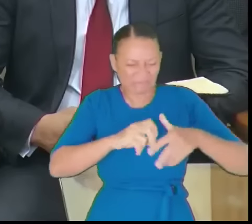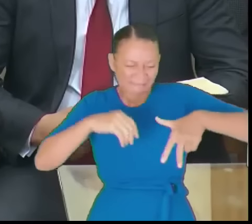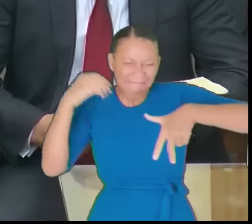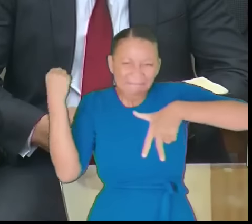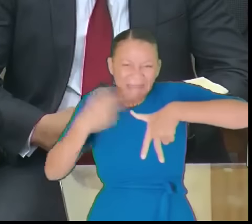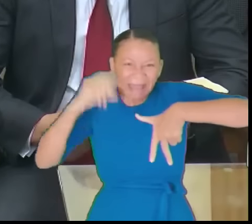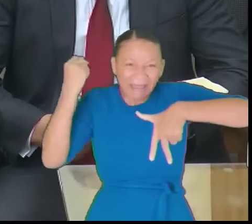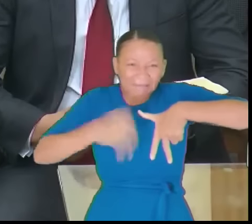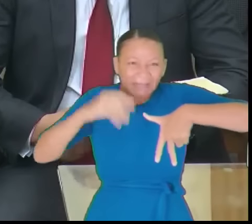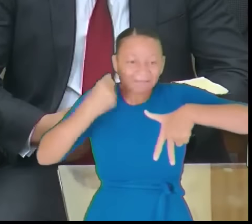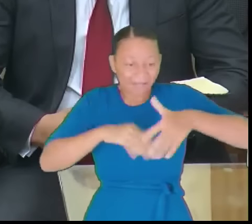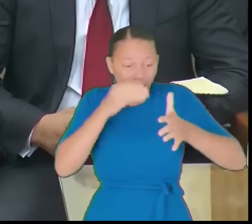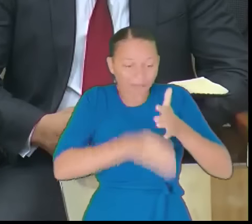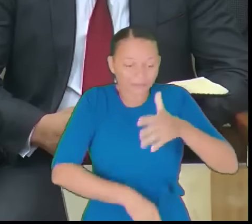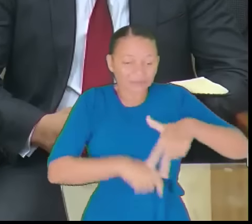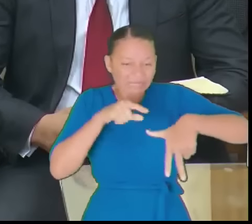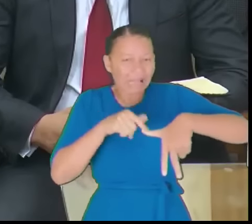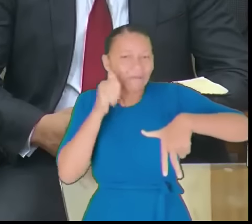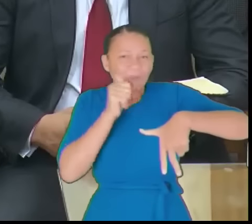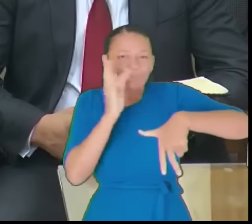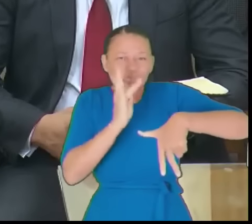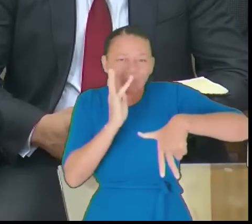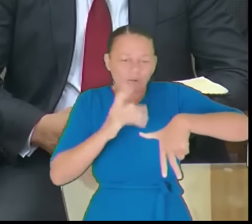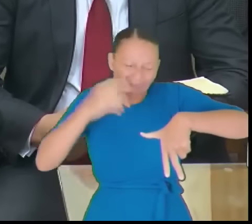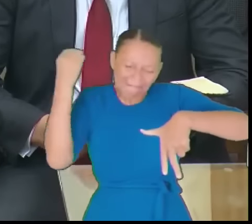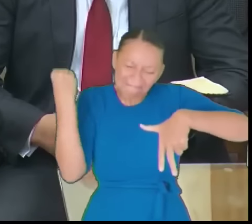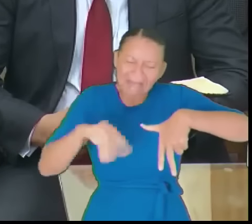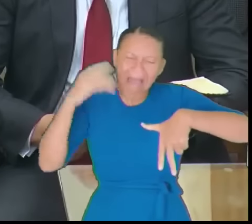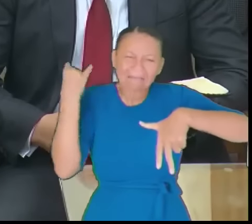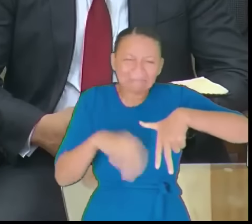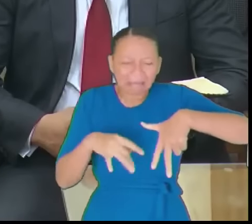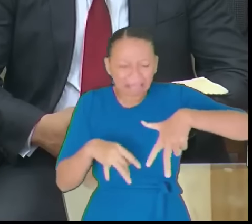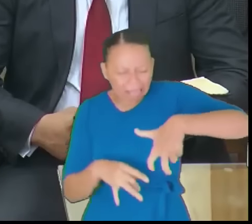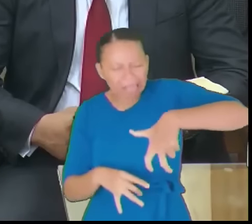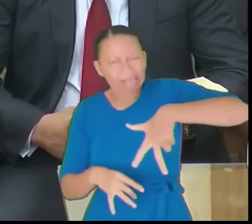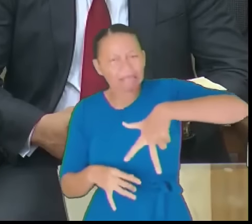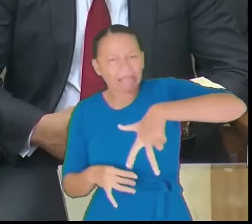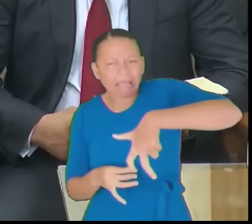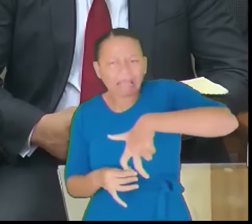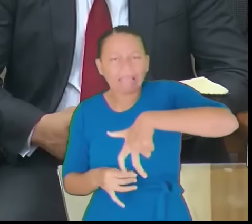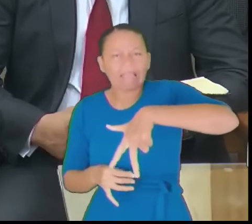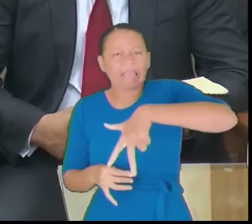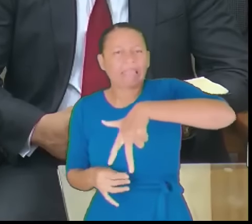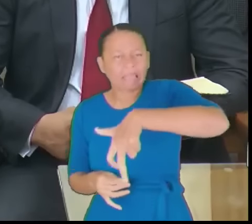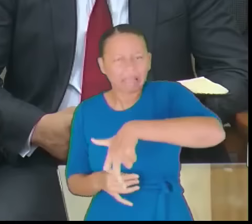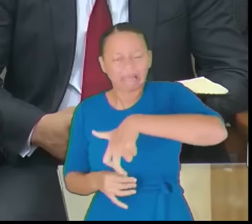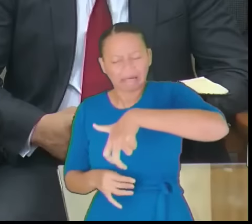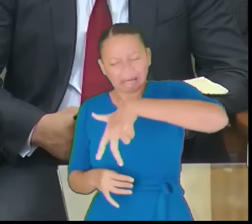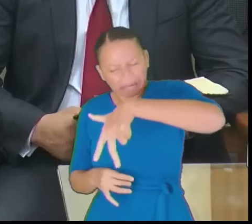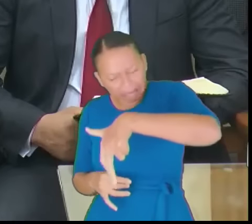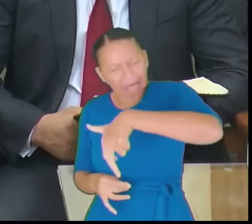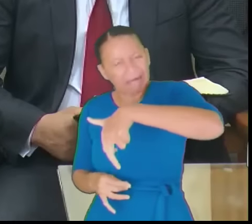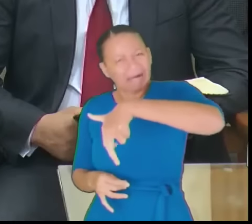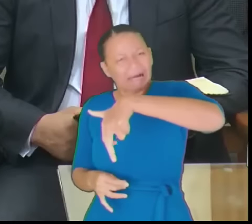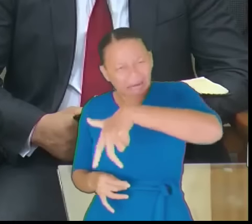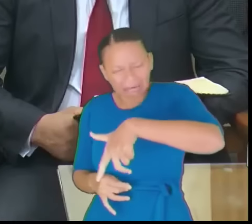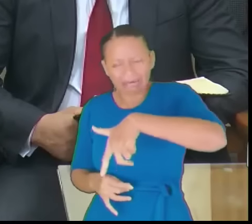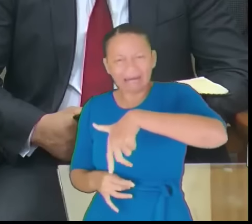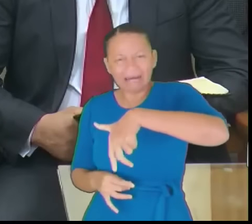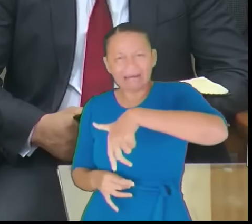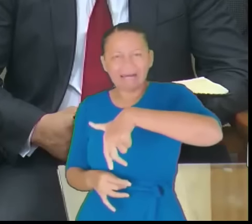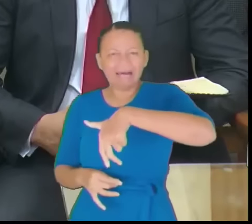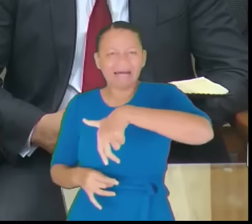disso? No capítulo 5, ela está espancada e ela está sem o manto. Está despida,